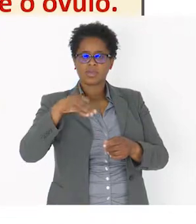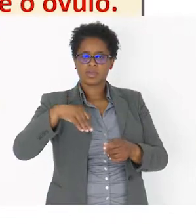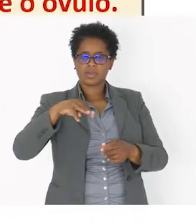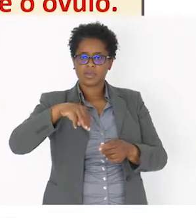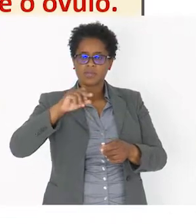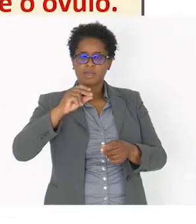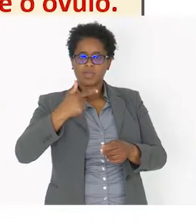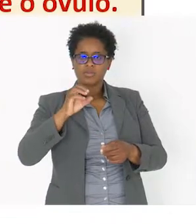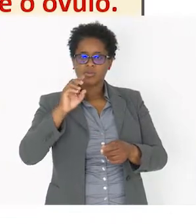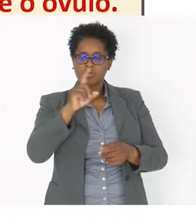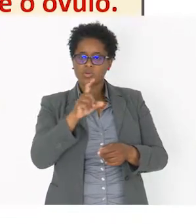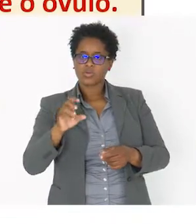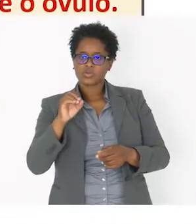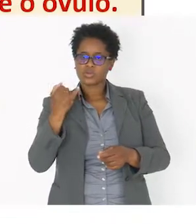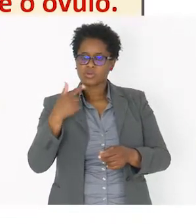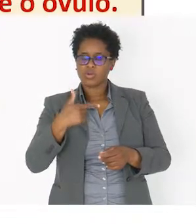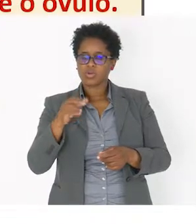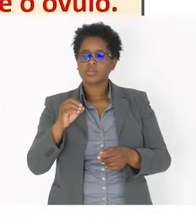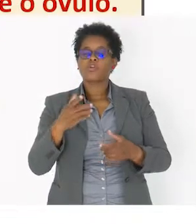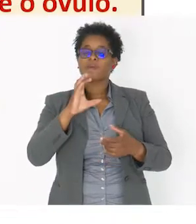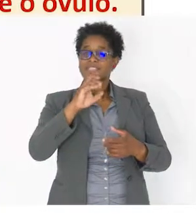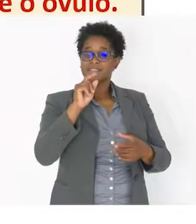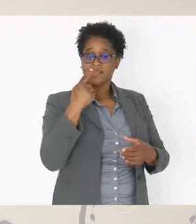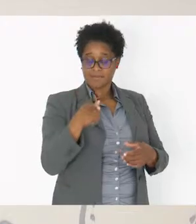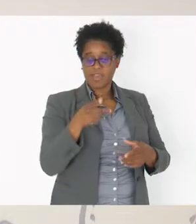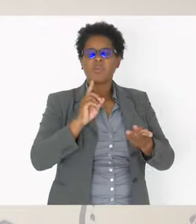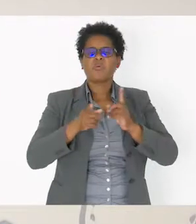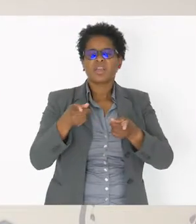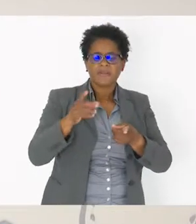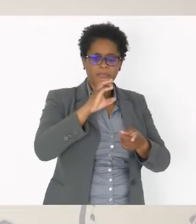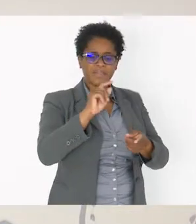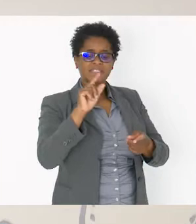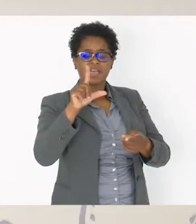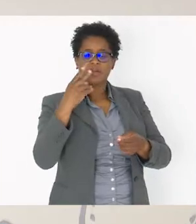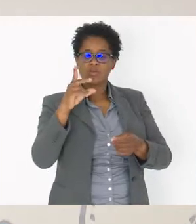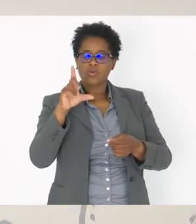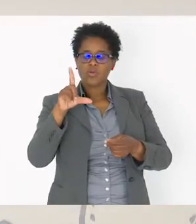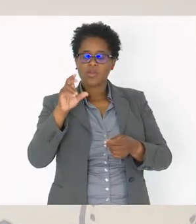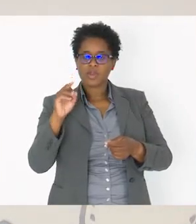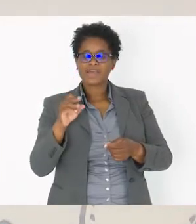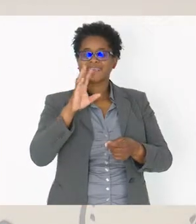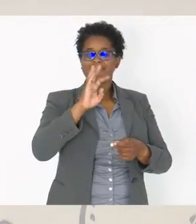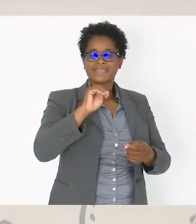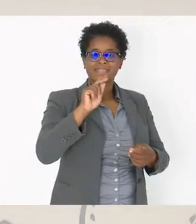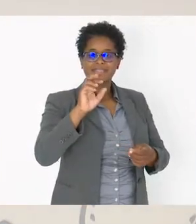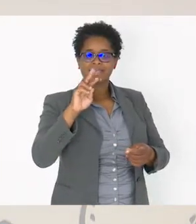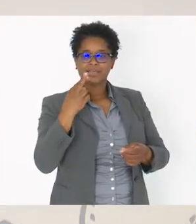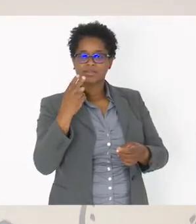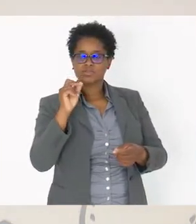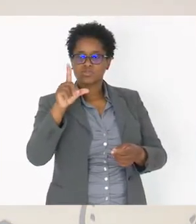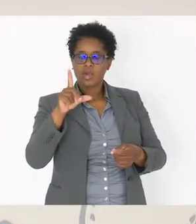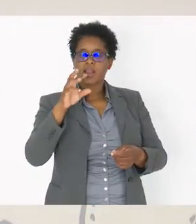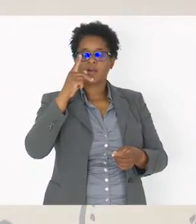célula sexual masculina, não é? E o óvulo é